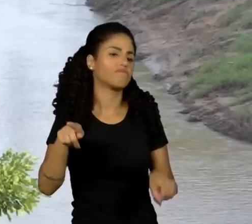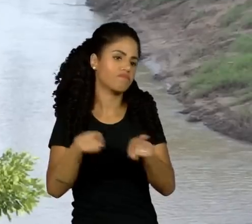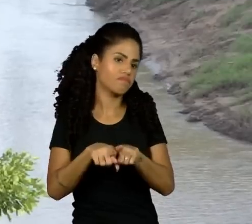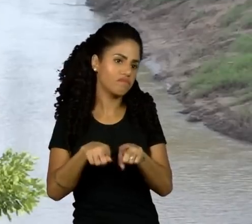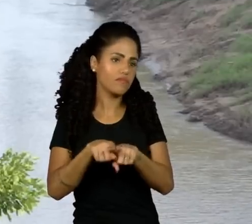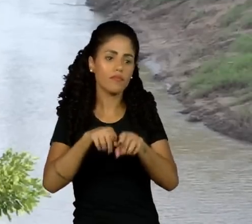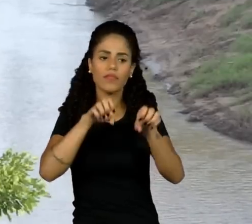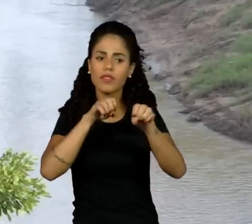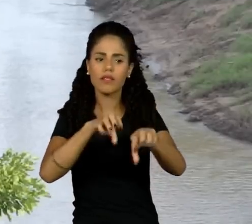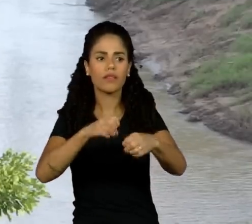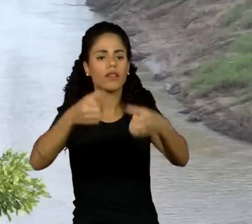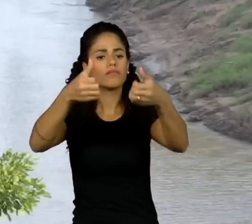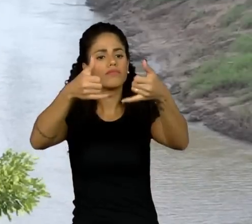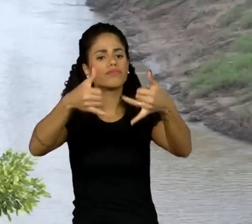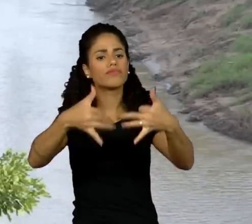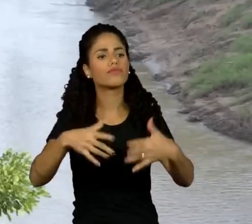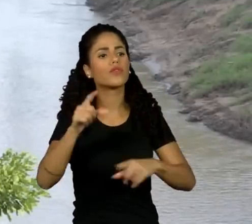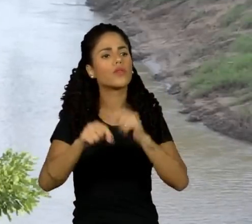de